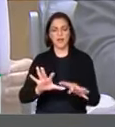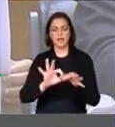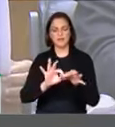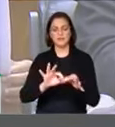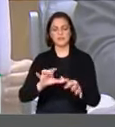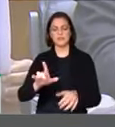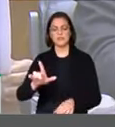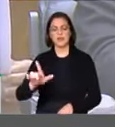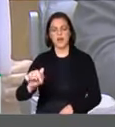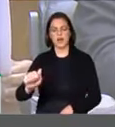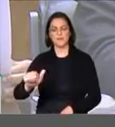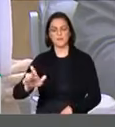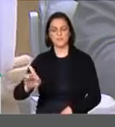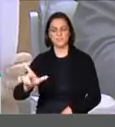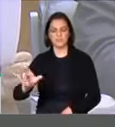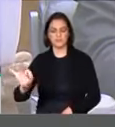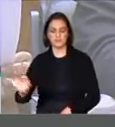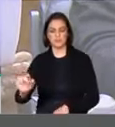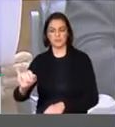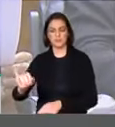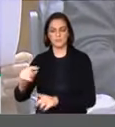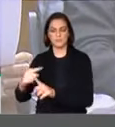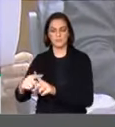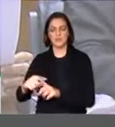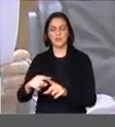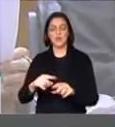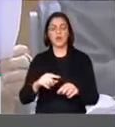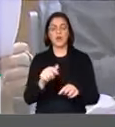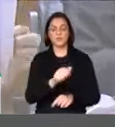LGBTI+, Associação Brasileira de Famílias